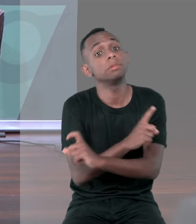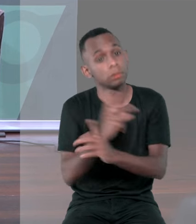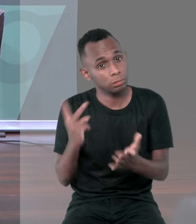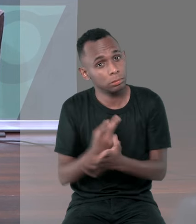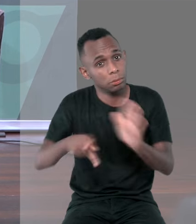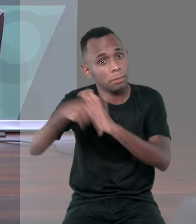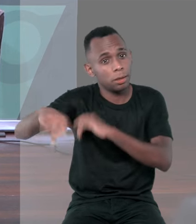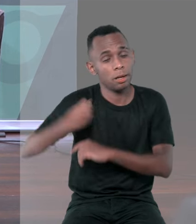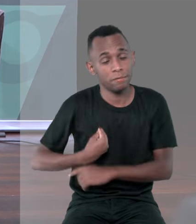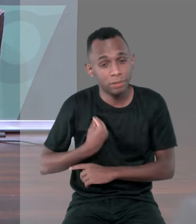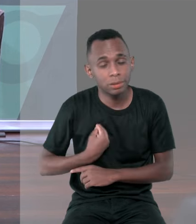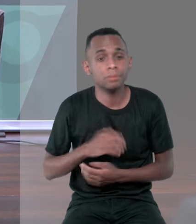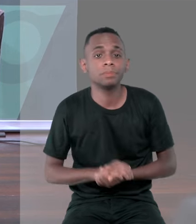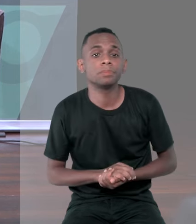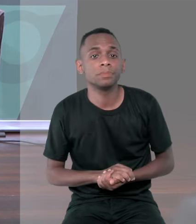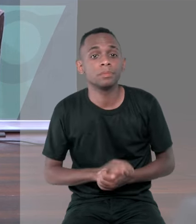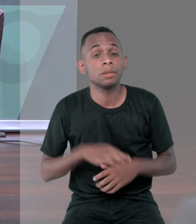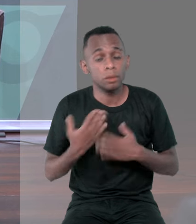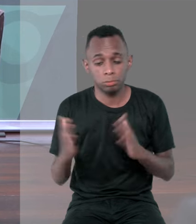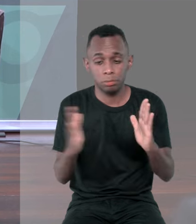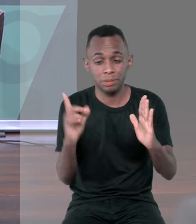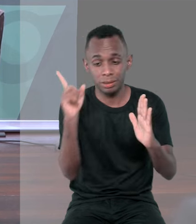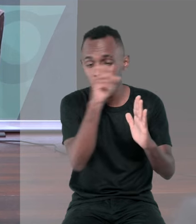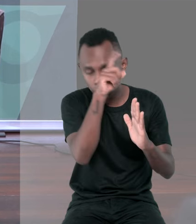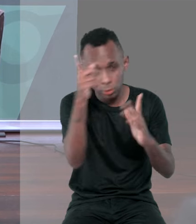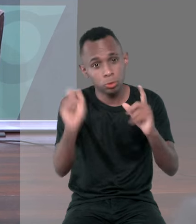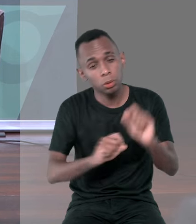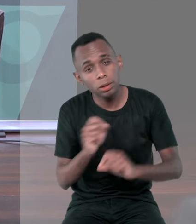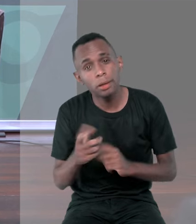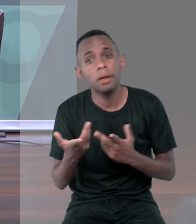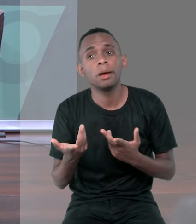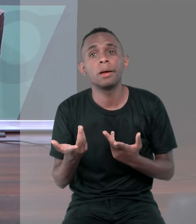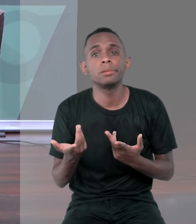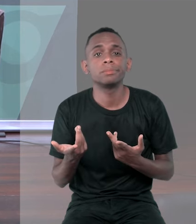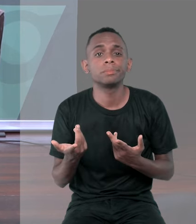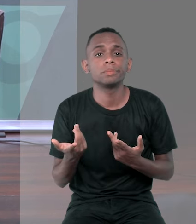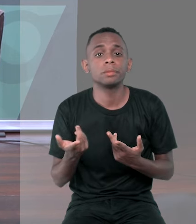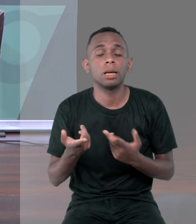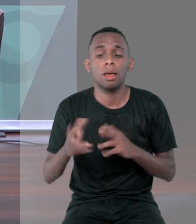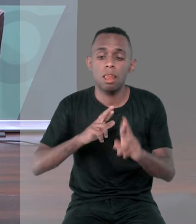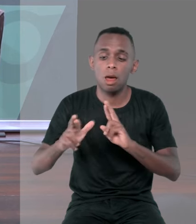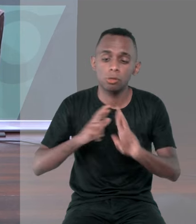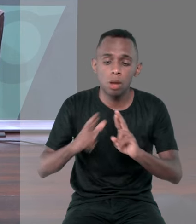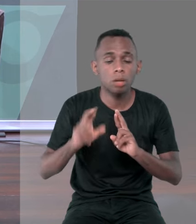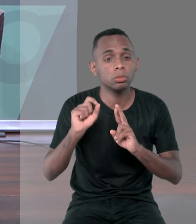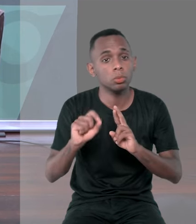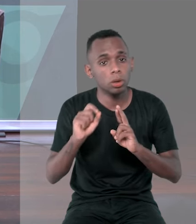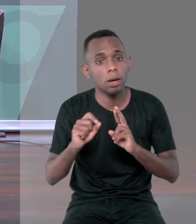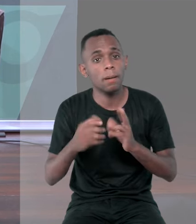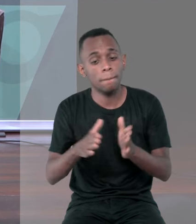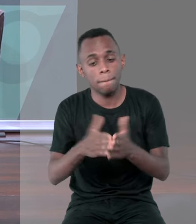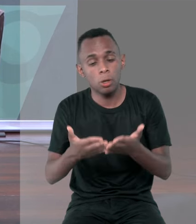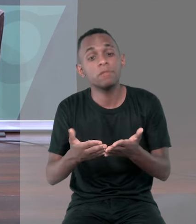assim. E a turbulência a que ele se referia está diretamente relacionado ao